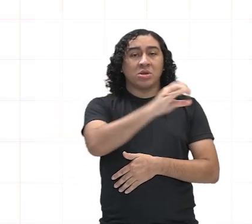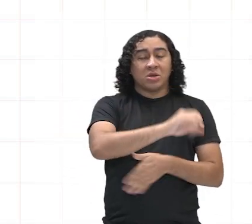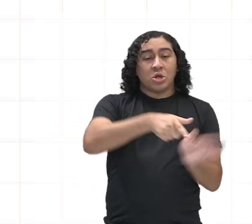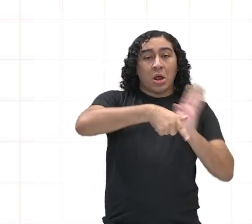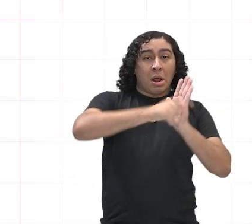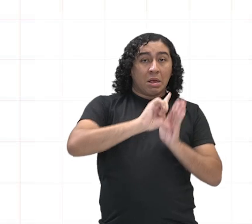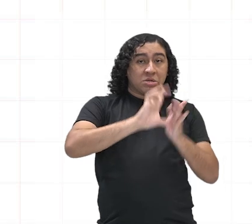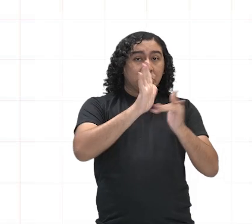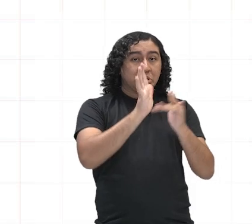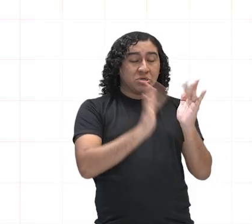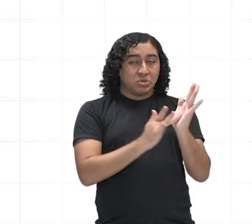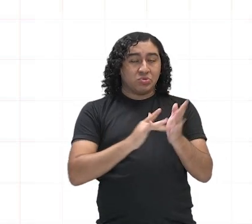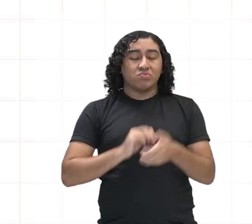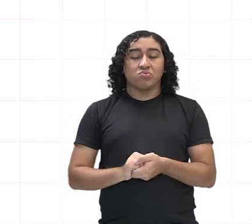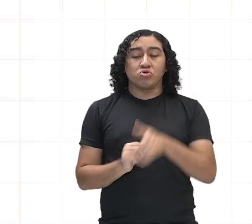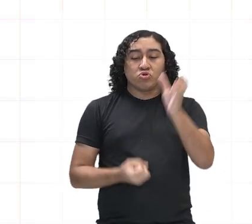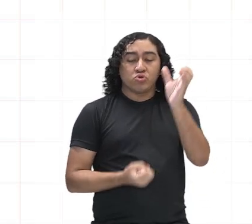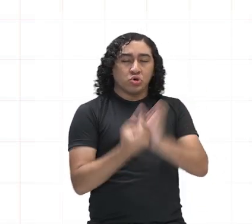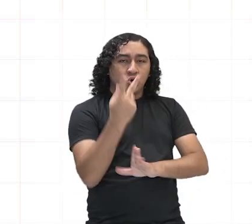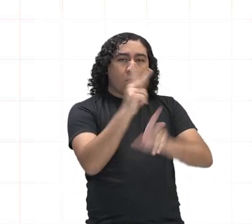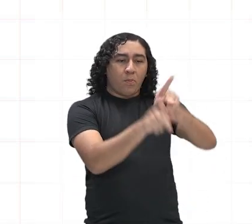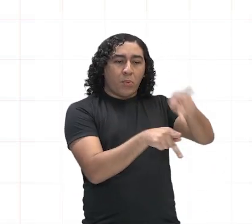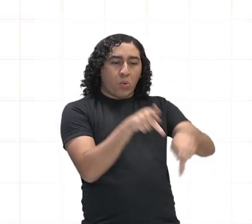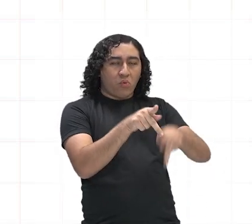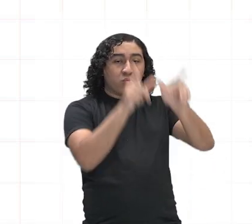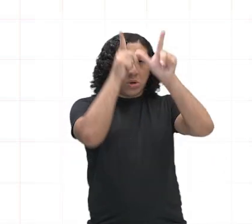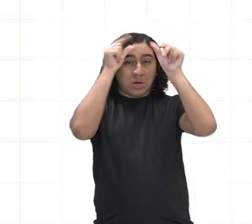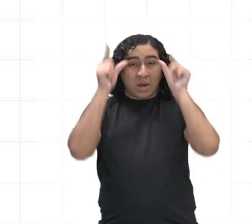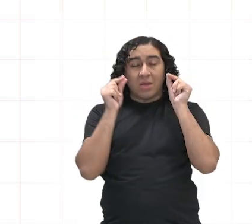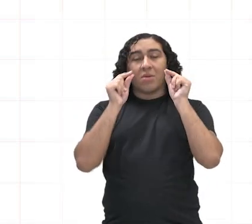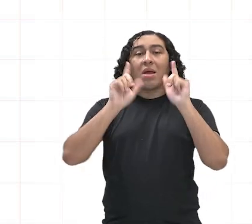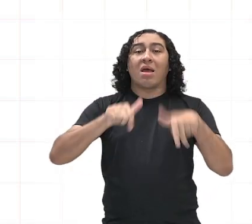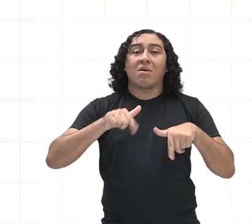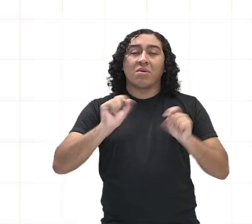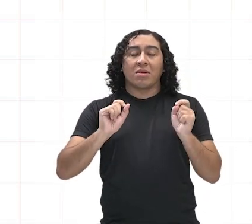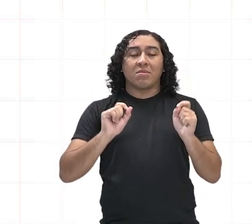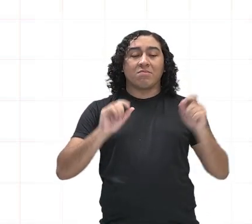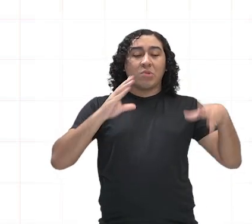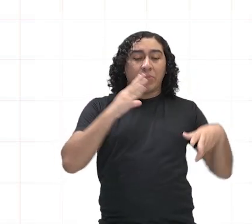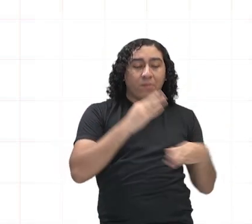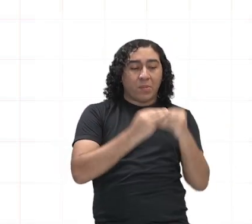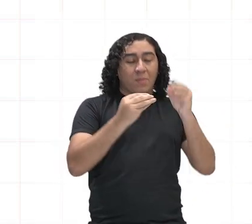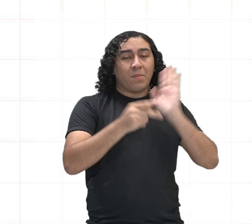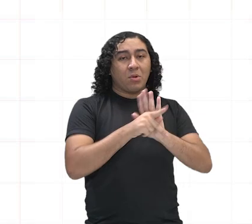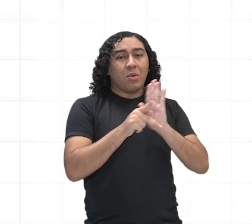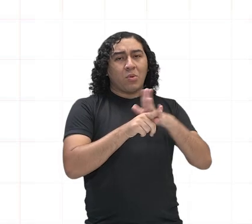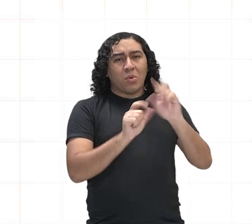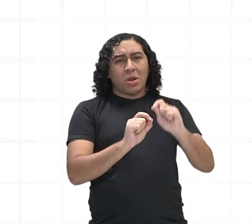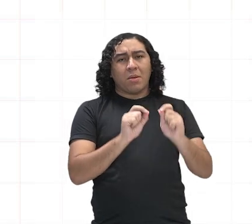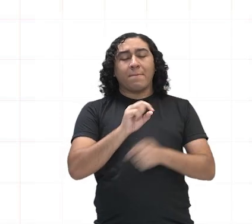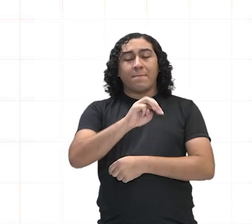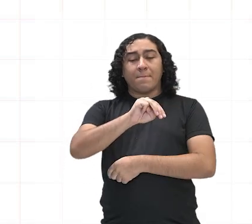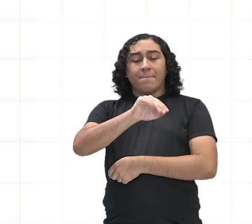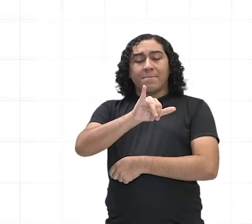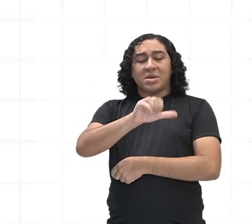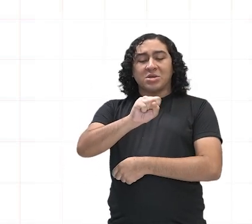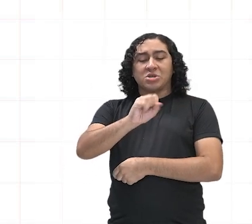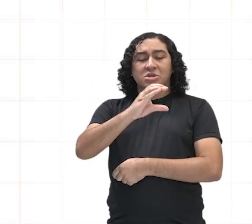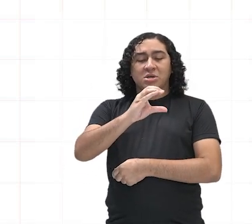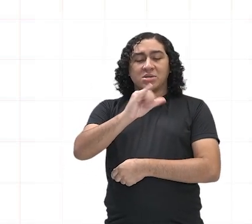originou o desenvolvimento da civilização grega, que foi constituída pela miscigenação